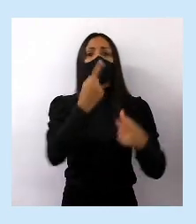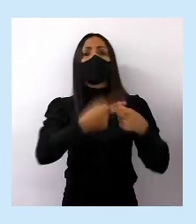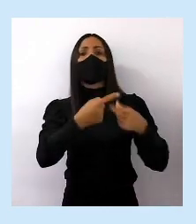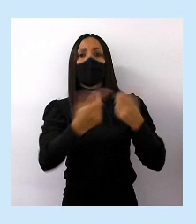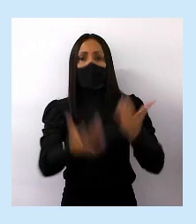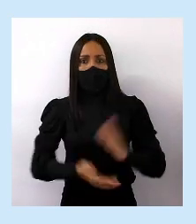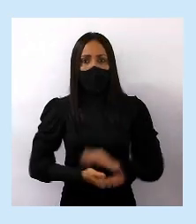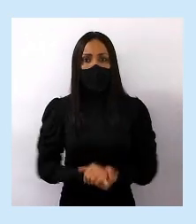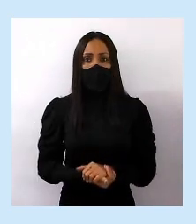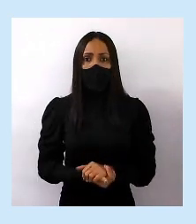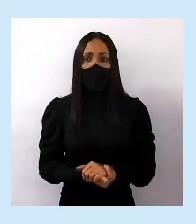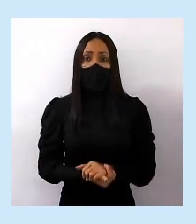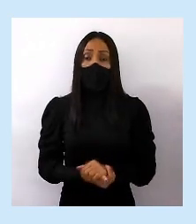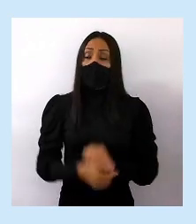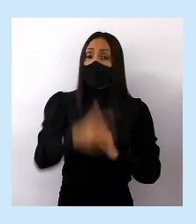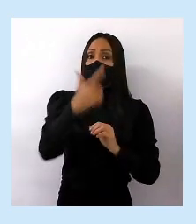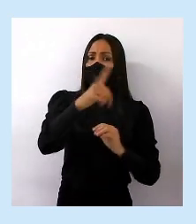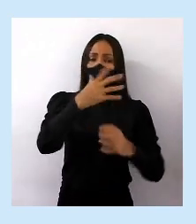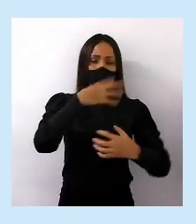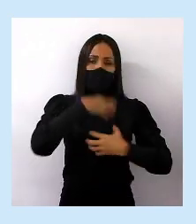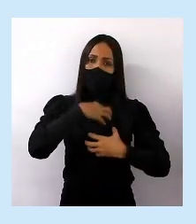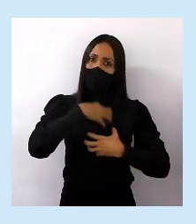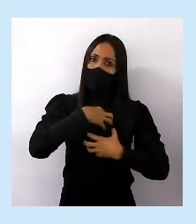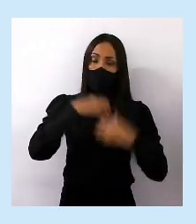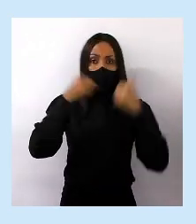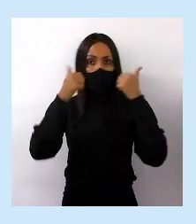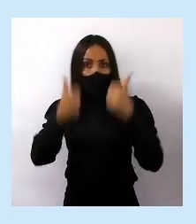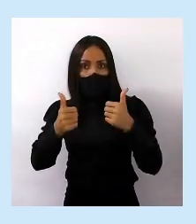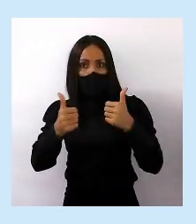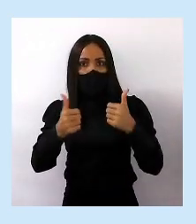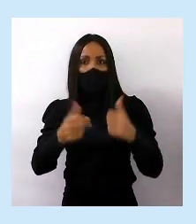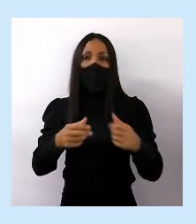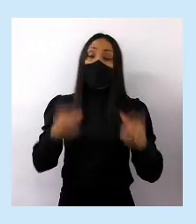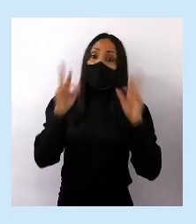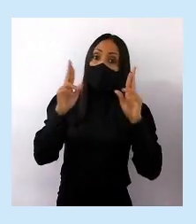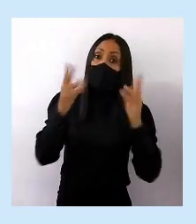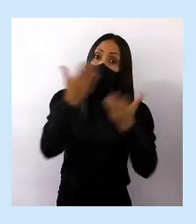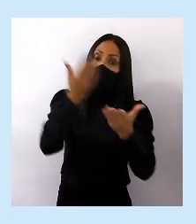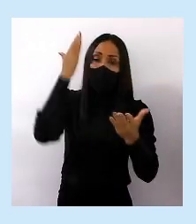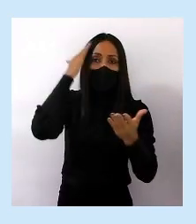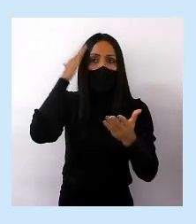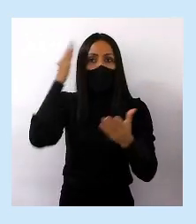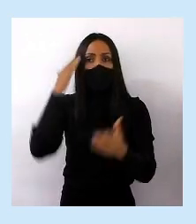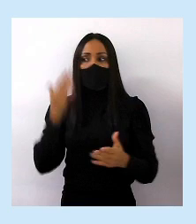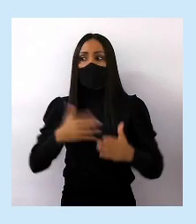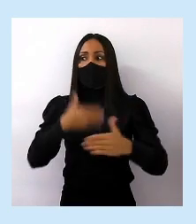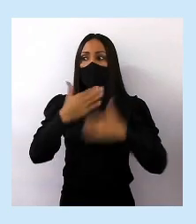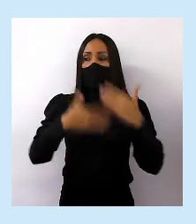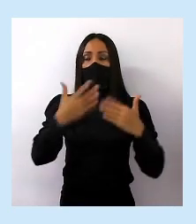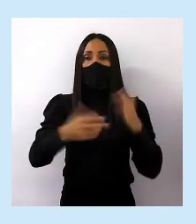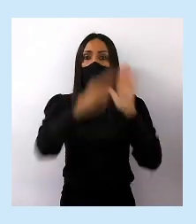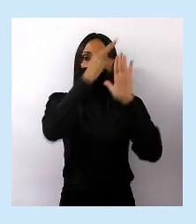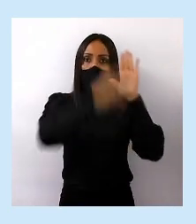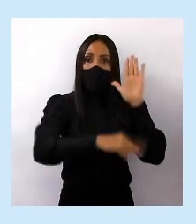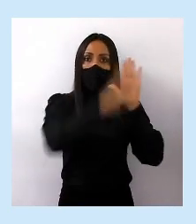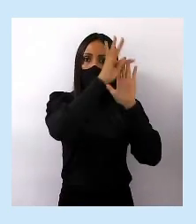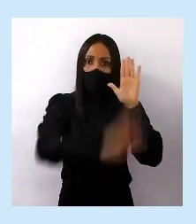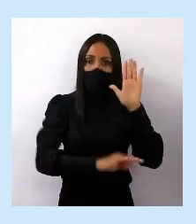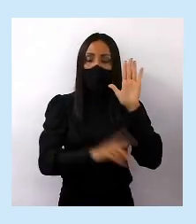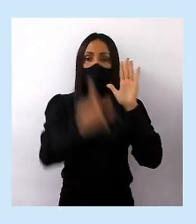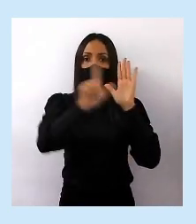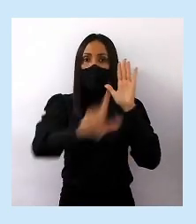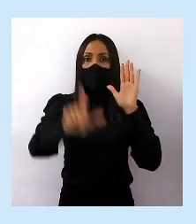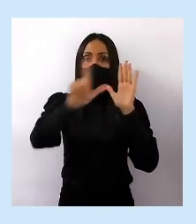aconteceu. Mas não há sentimento. Beleza? Espero que tenham entendido e das próximas vezes, ao lerem um texto literário,